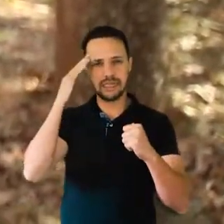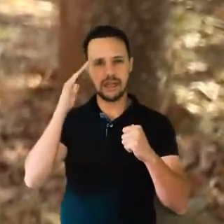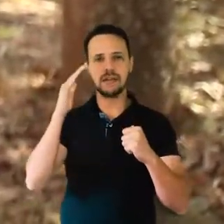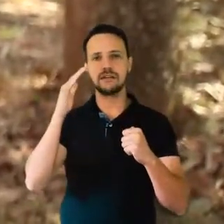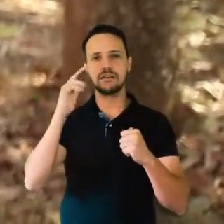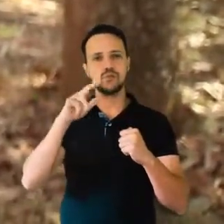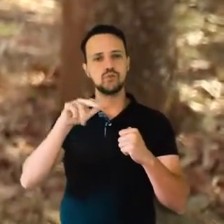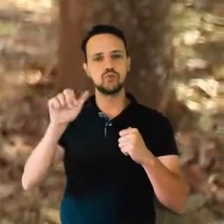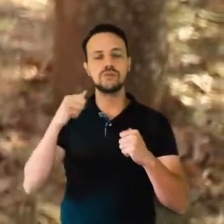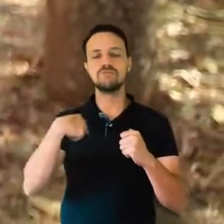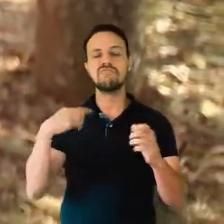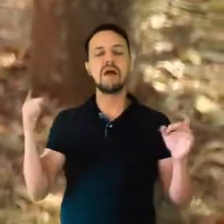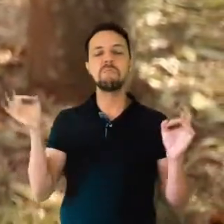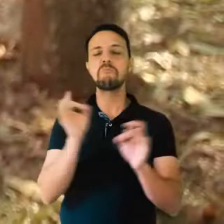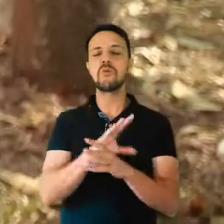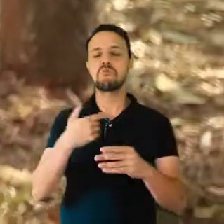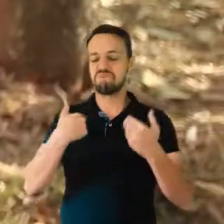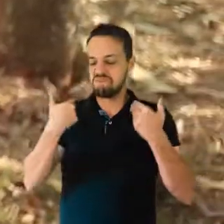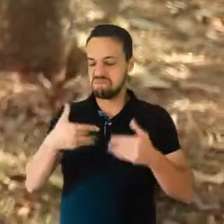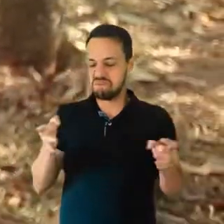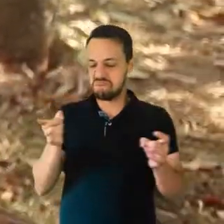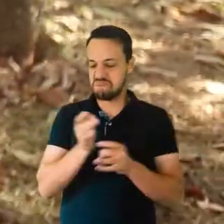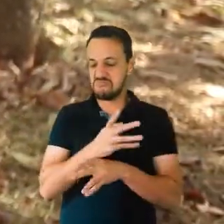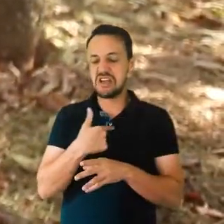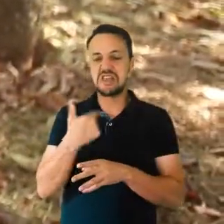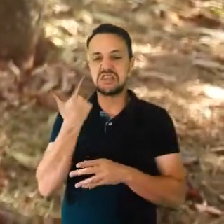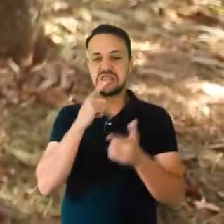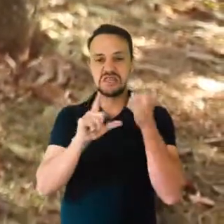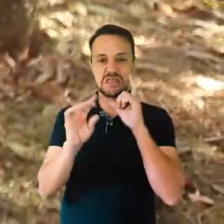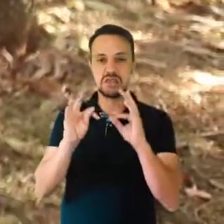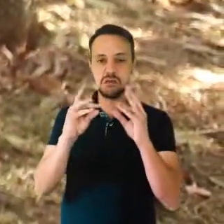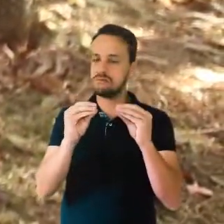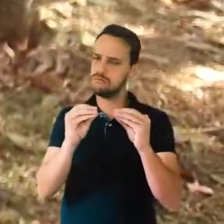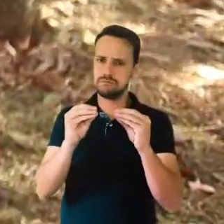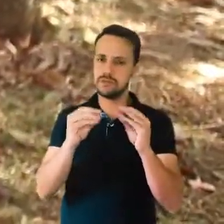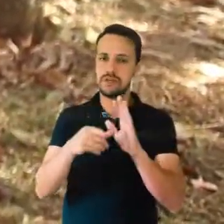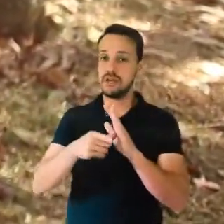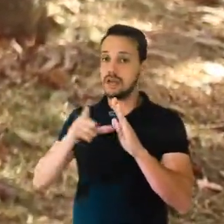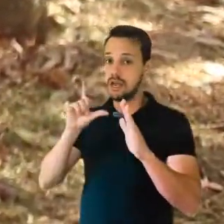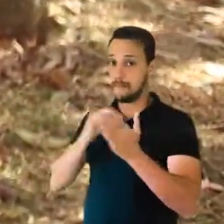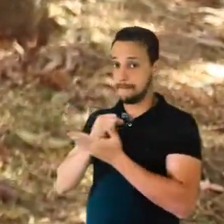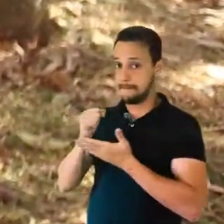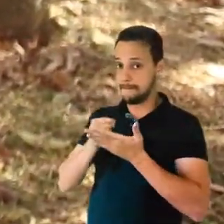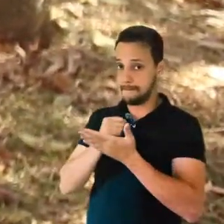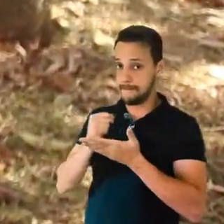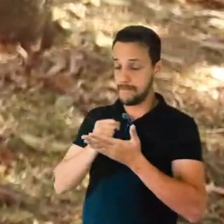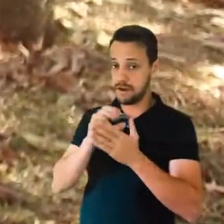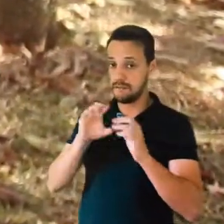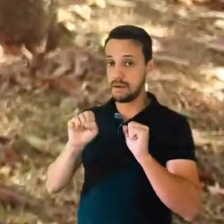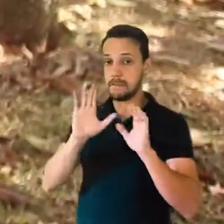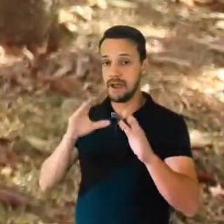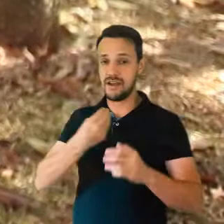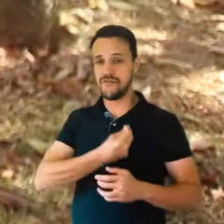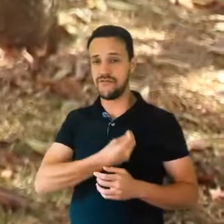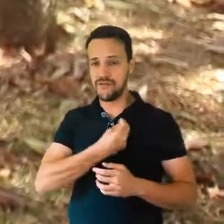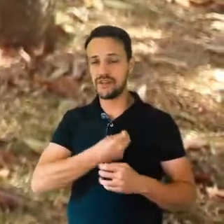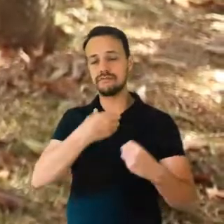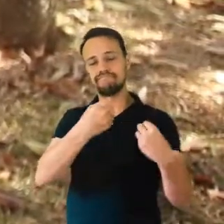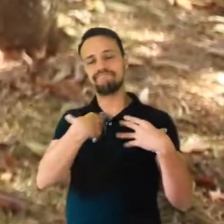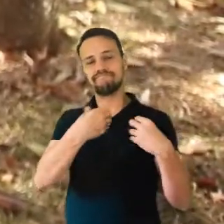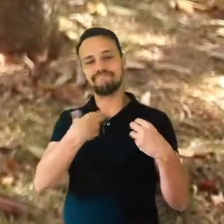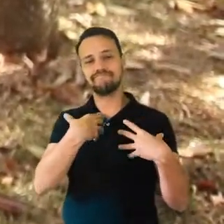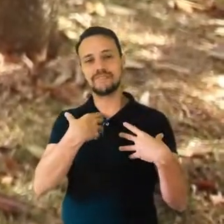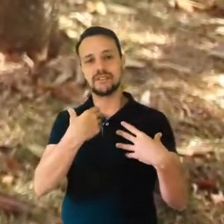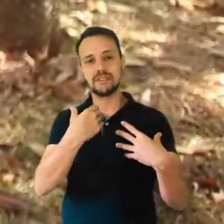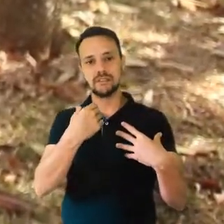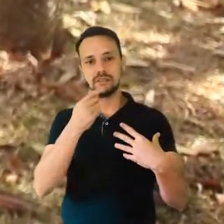a gente realmente não está pronta para tudo, a gente tem uma formação básica que nos prepara o mínimo. Mas é a vida, né? A vida